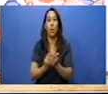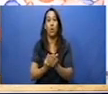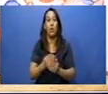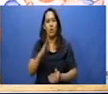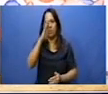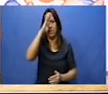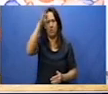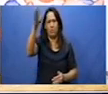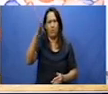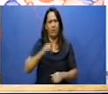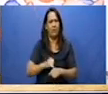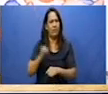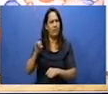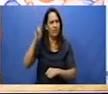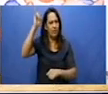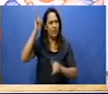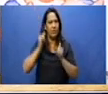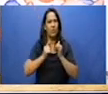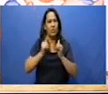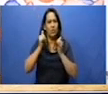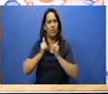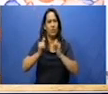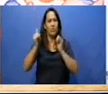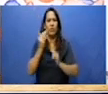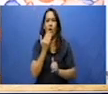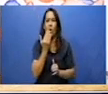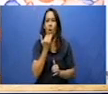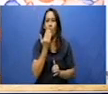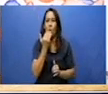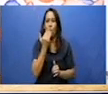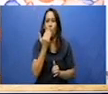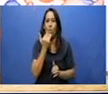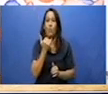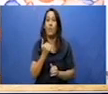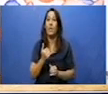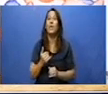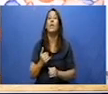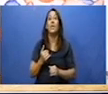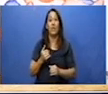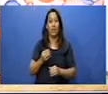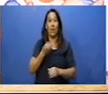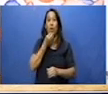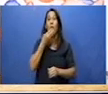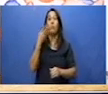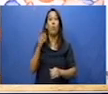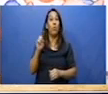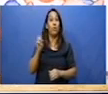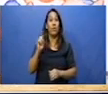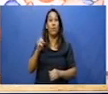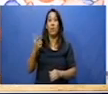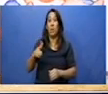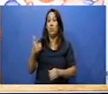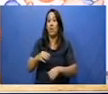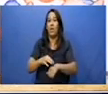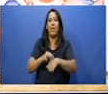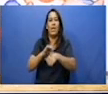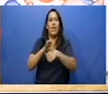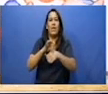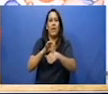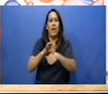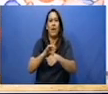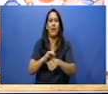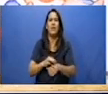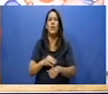seu trabalho na divulgação da deliciosa comida vegetariana entre os carnívoros. Tímida, a celebridade